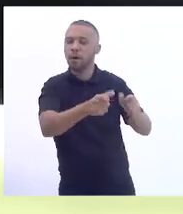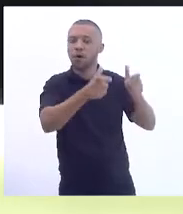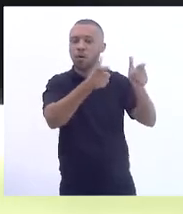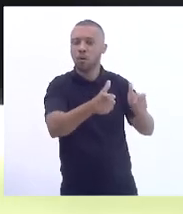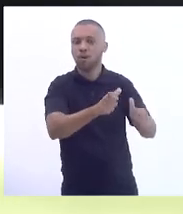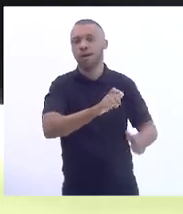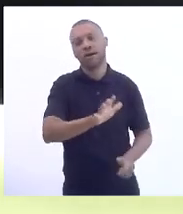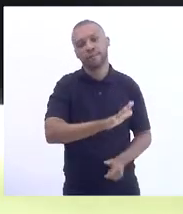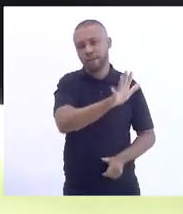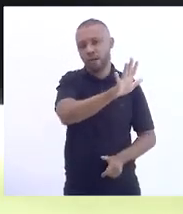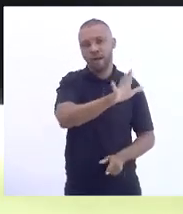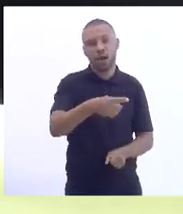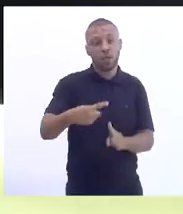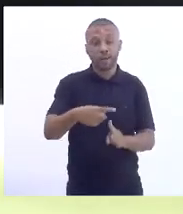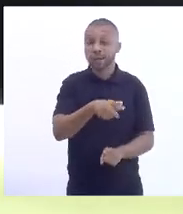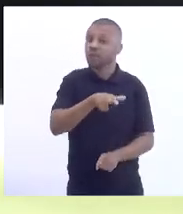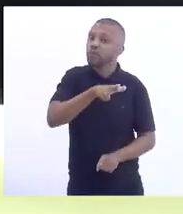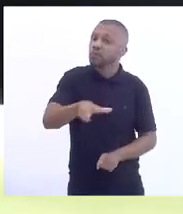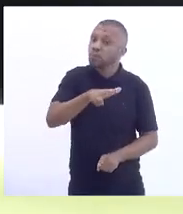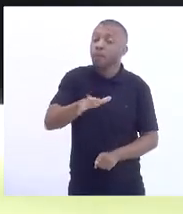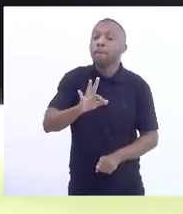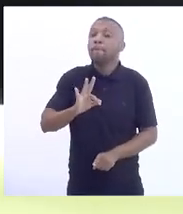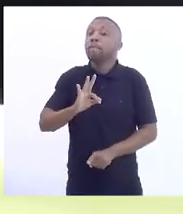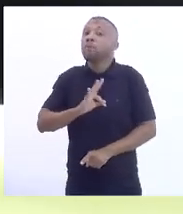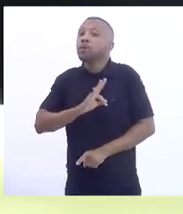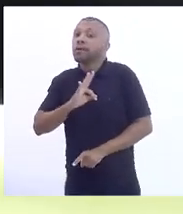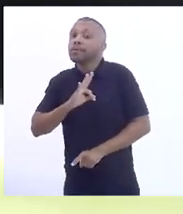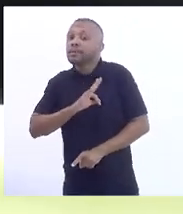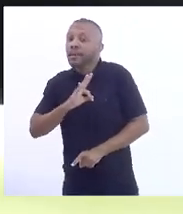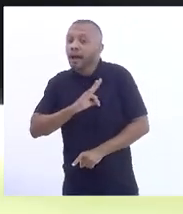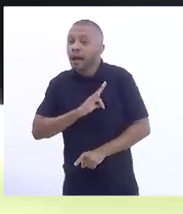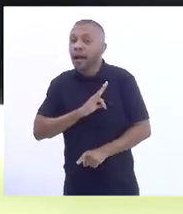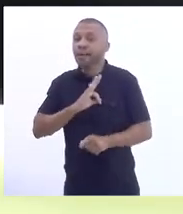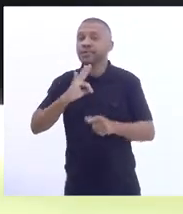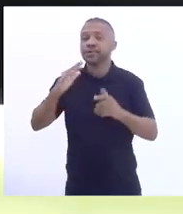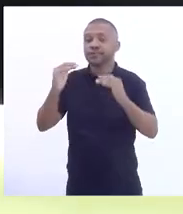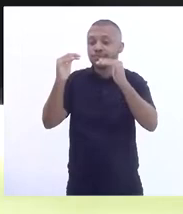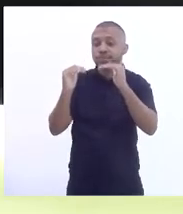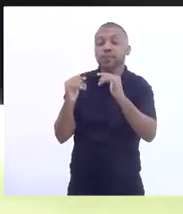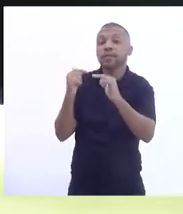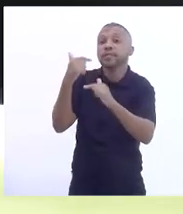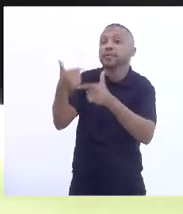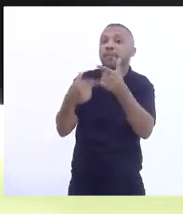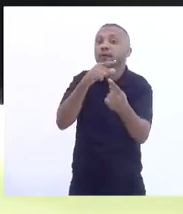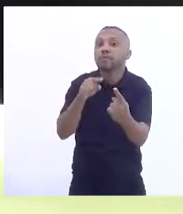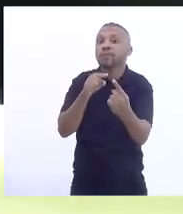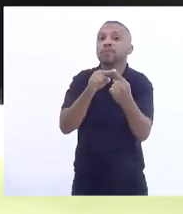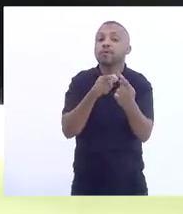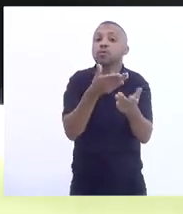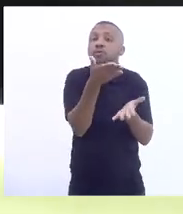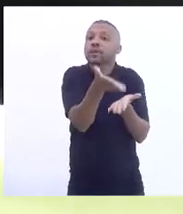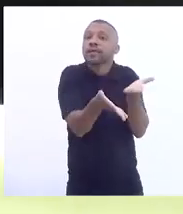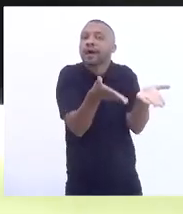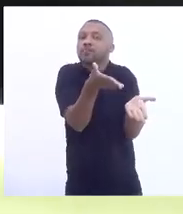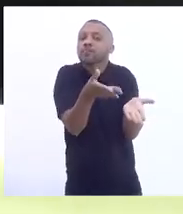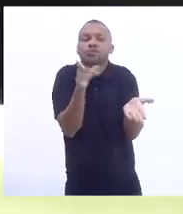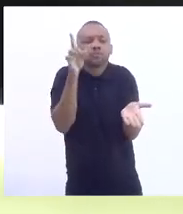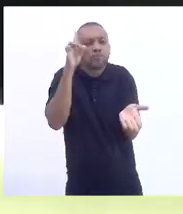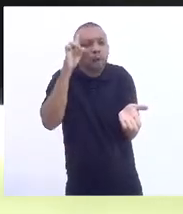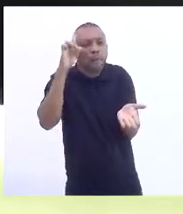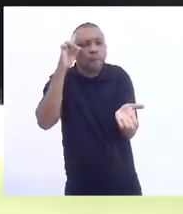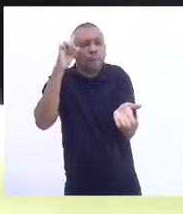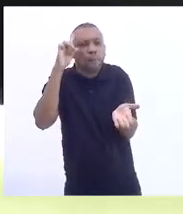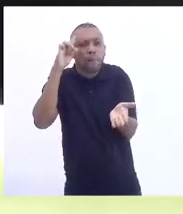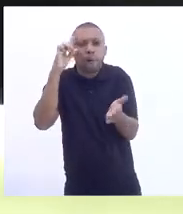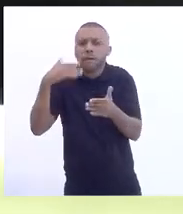favela Porque não são policiais que que atuam no trato cotidiano e